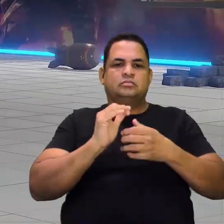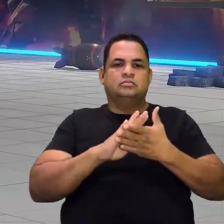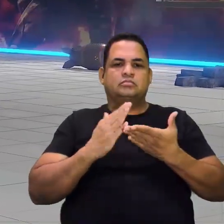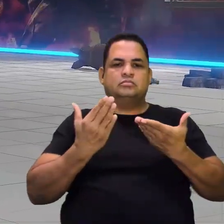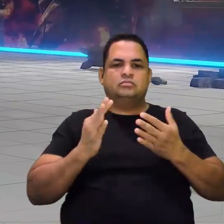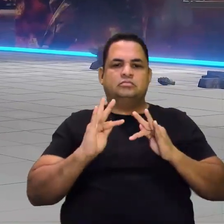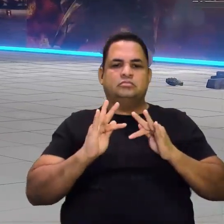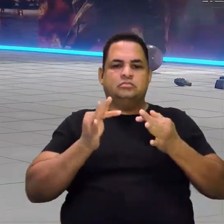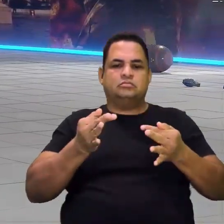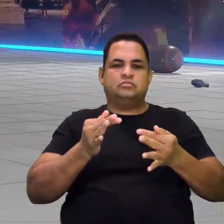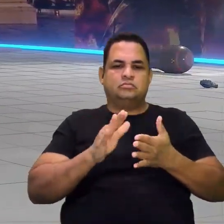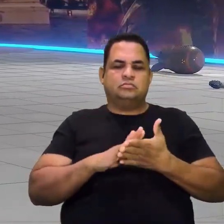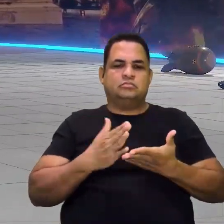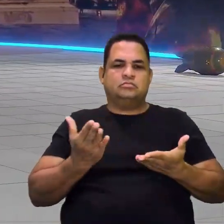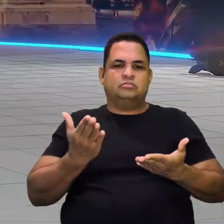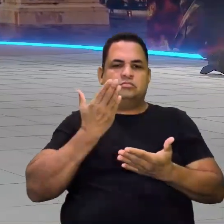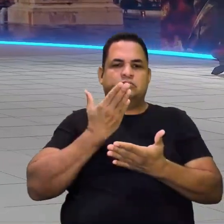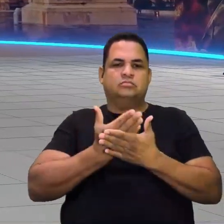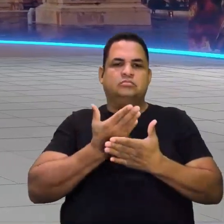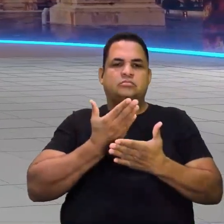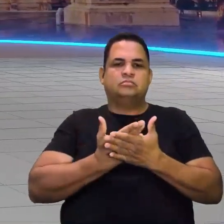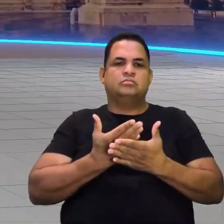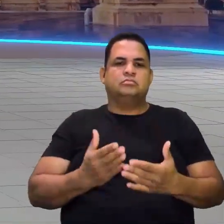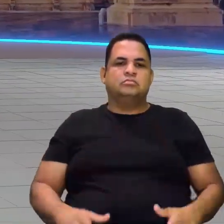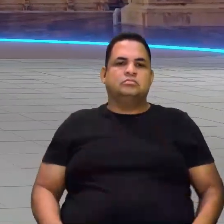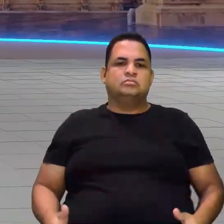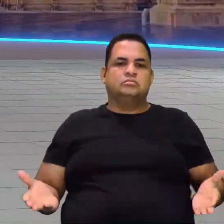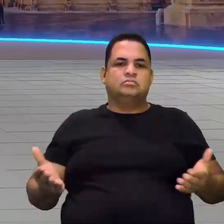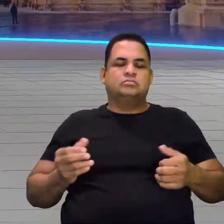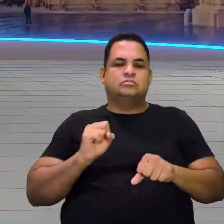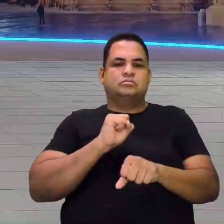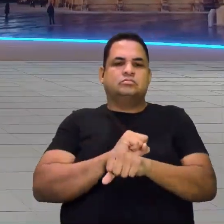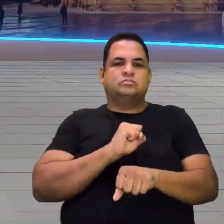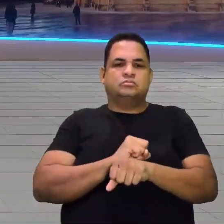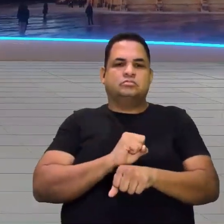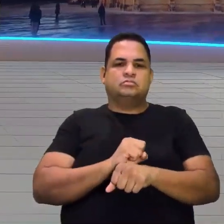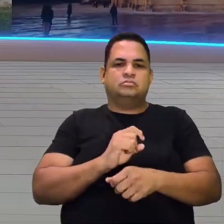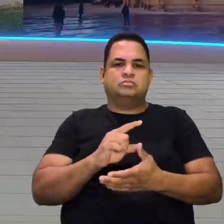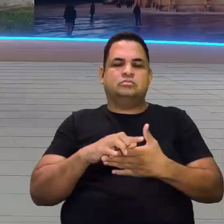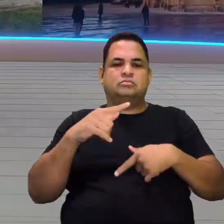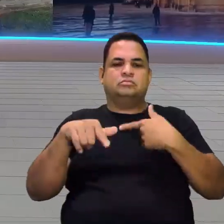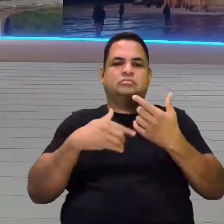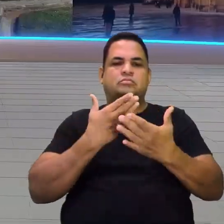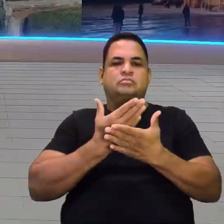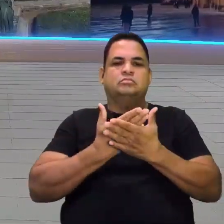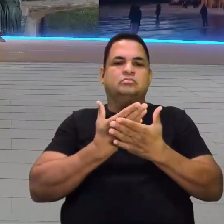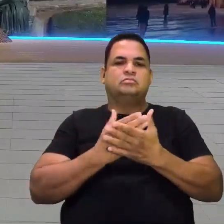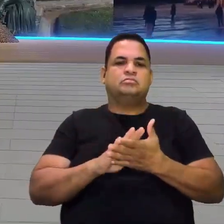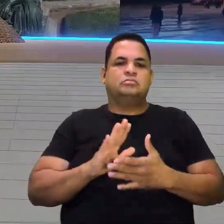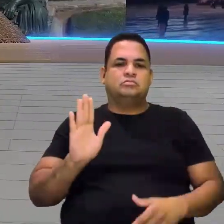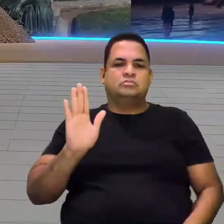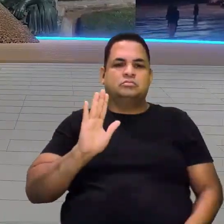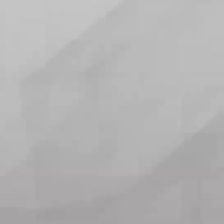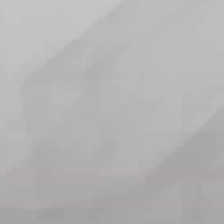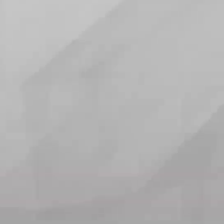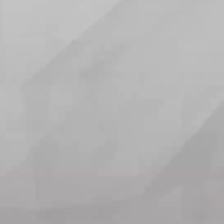chegamos ao final de mais uma aula. Aguardo vocês na nossa próxima aula. Tchau, tchau.